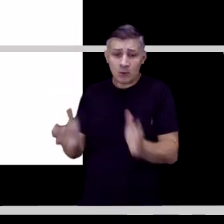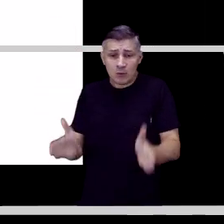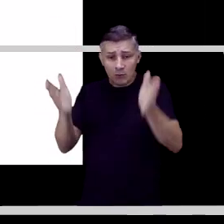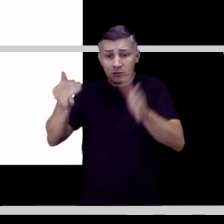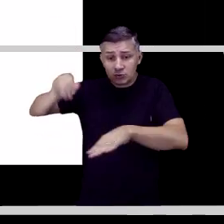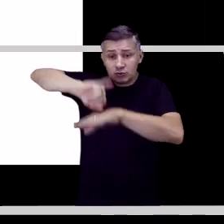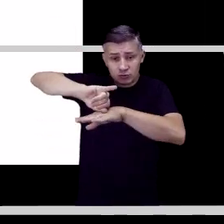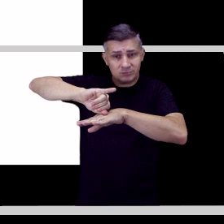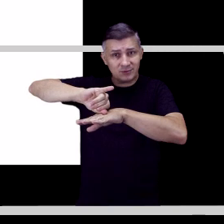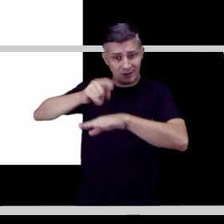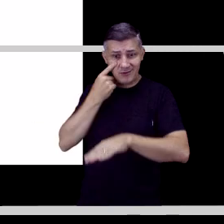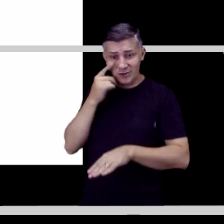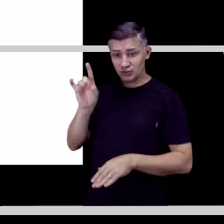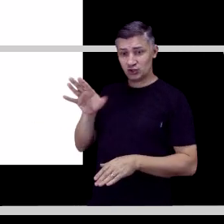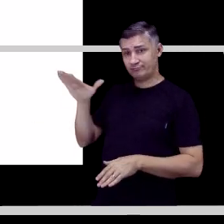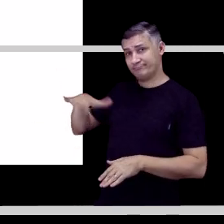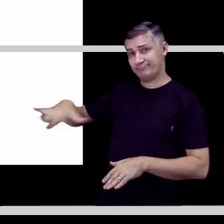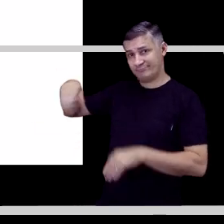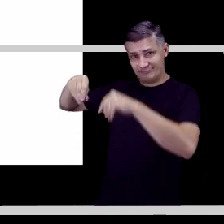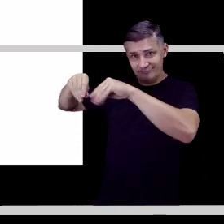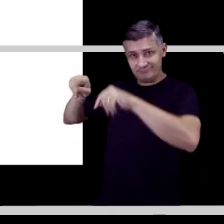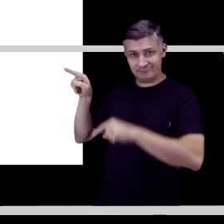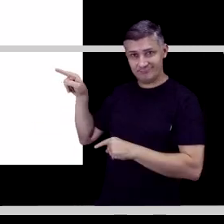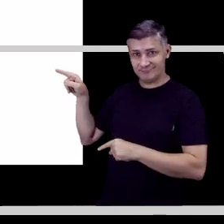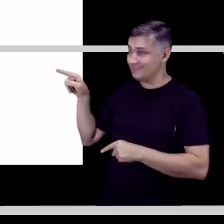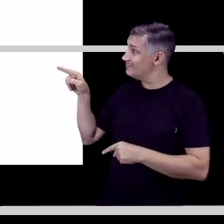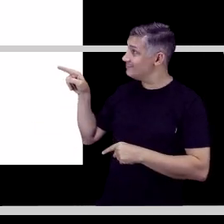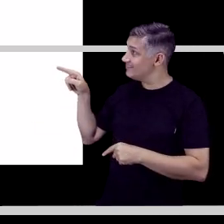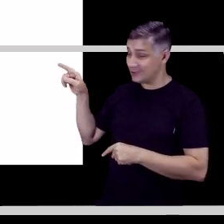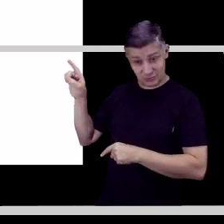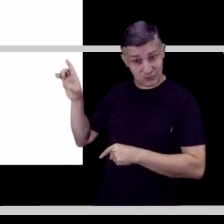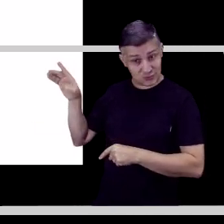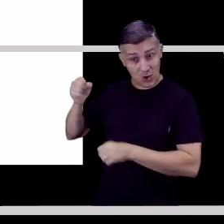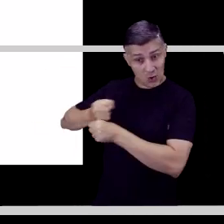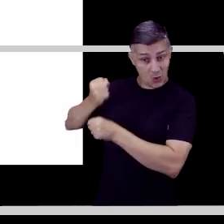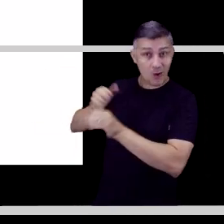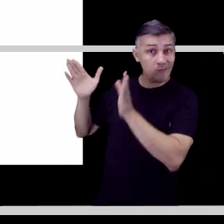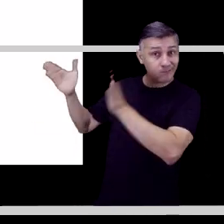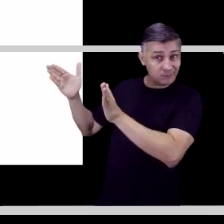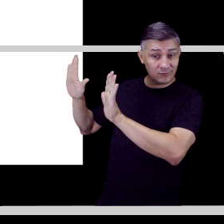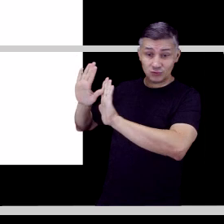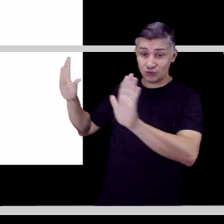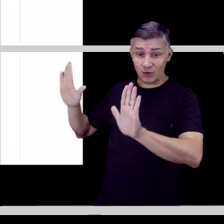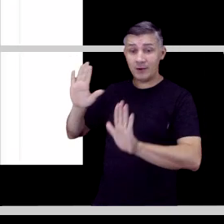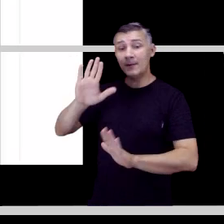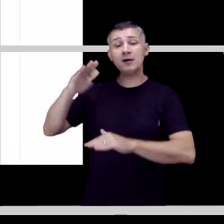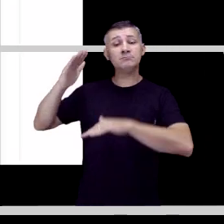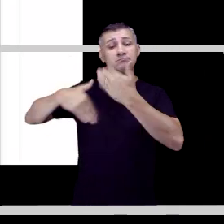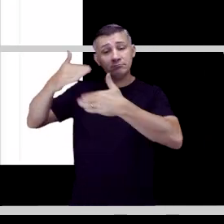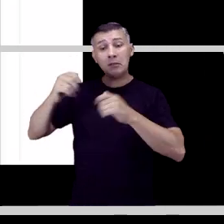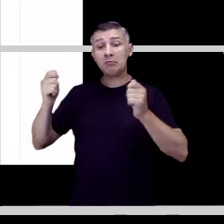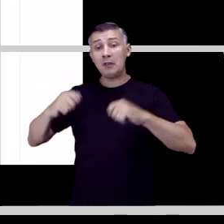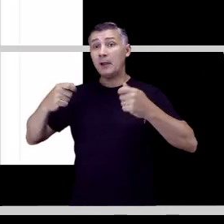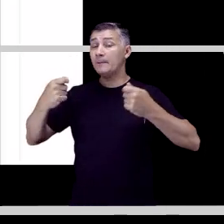esse edifício sobre essa parte, apenas sobre essa parte onde há solo, né? E